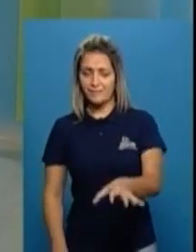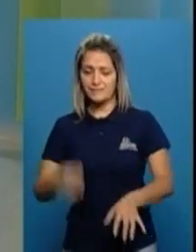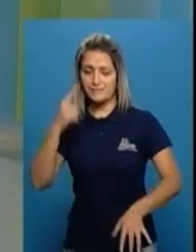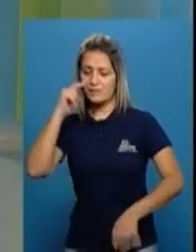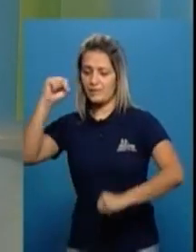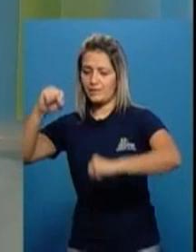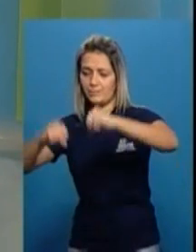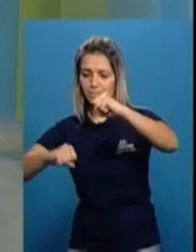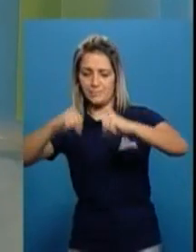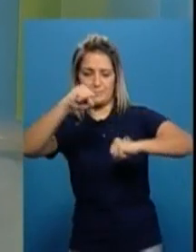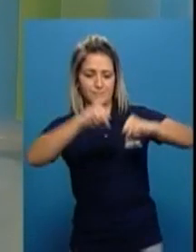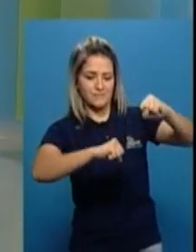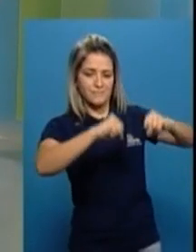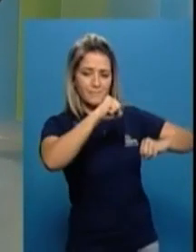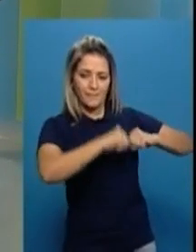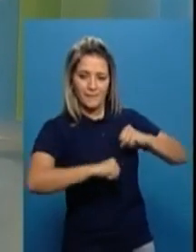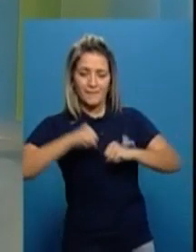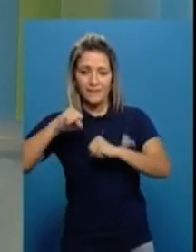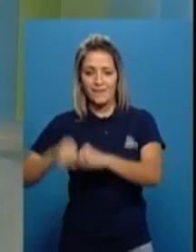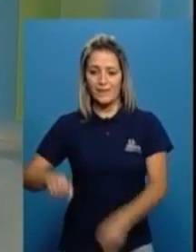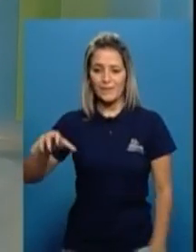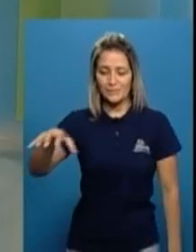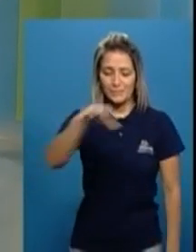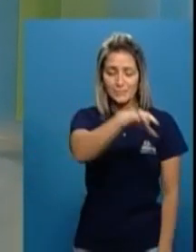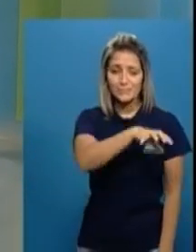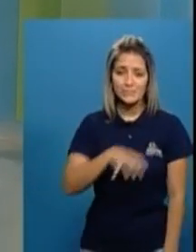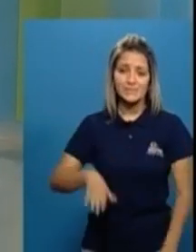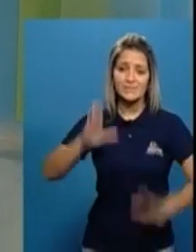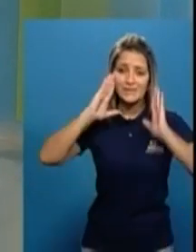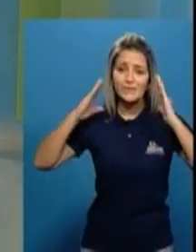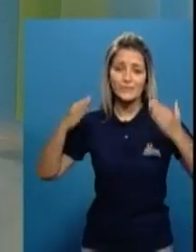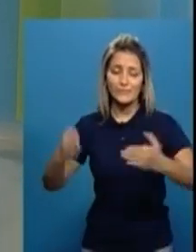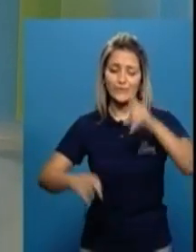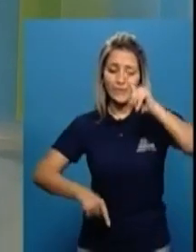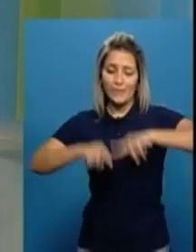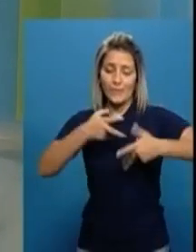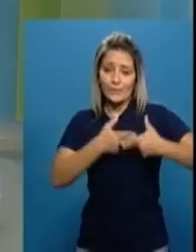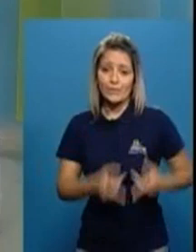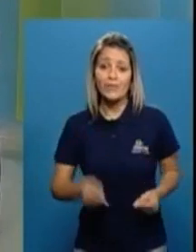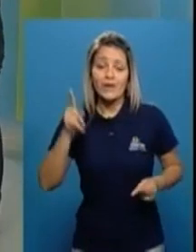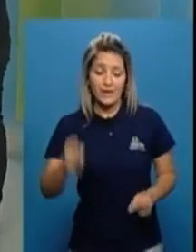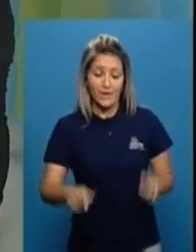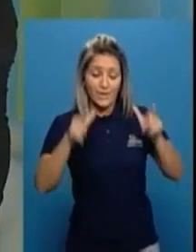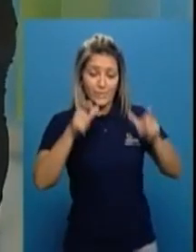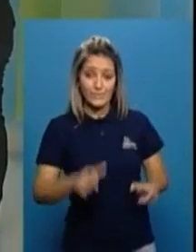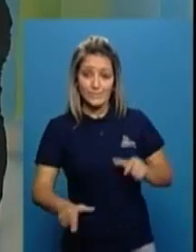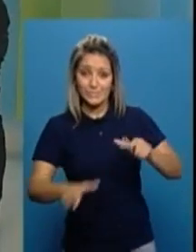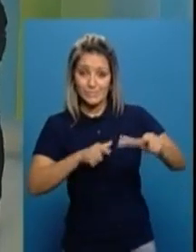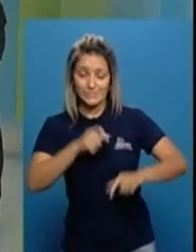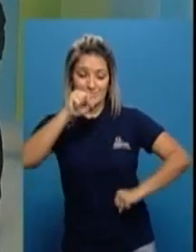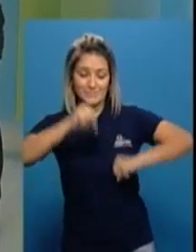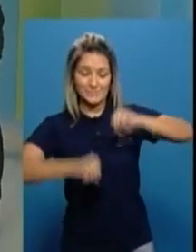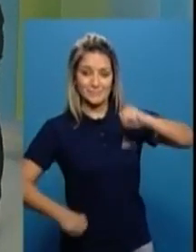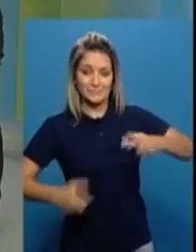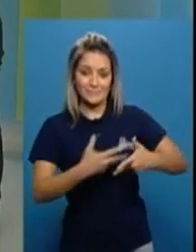equipamentos ficam todos fixos e orientados para um produto. Os postos de trabalho, as